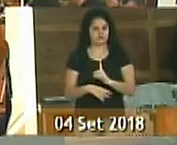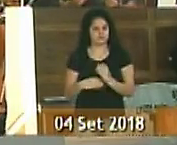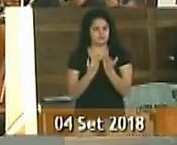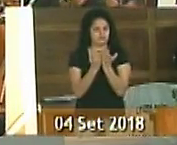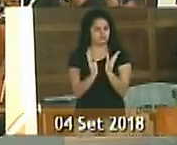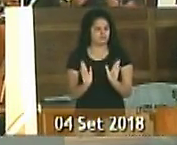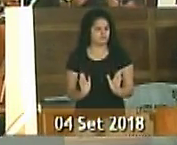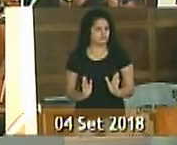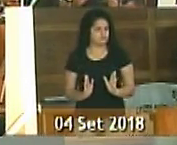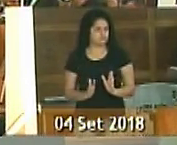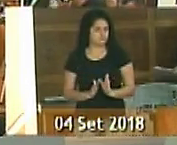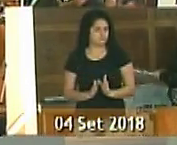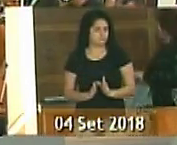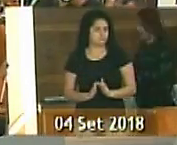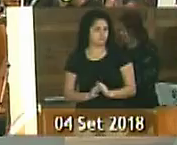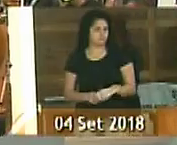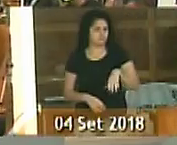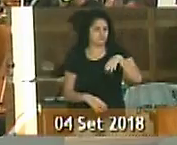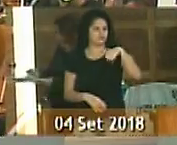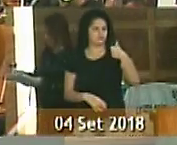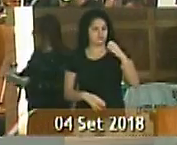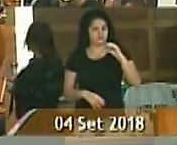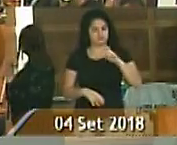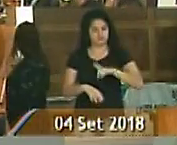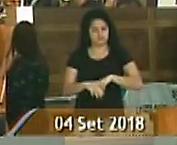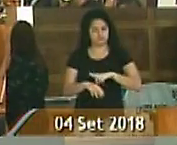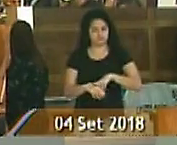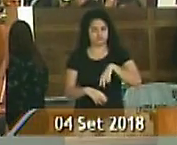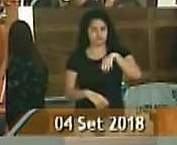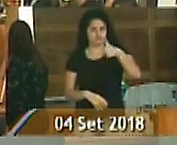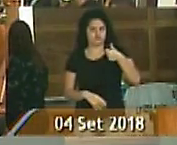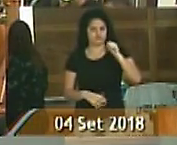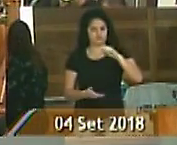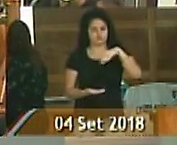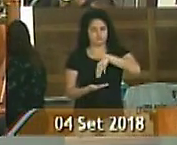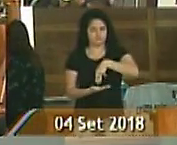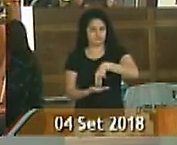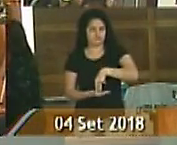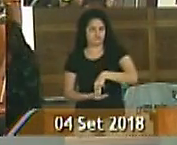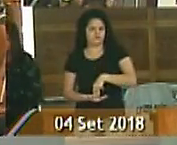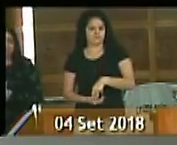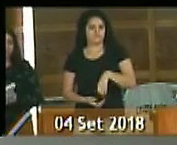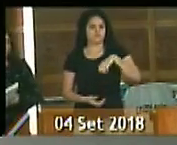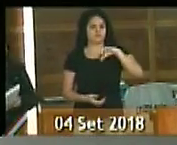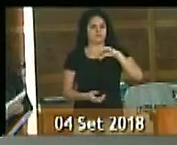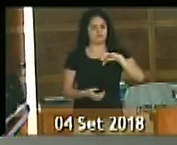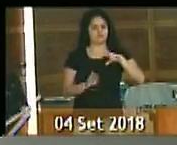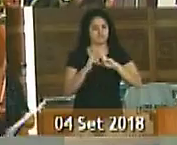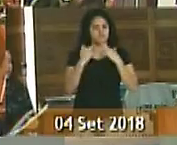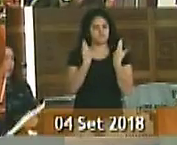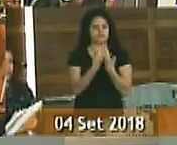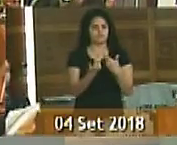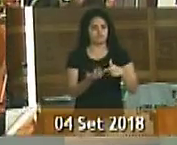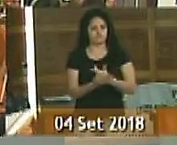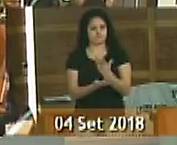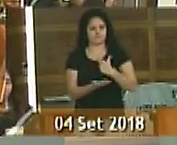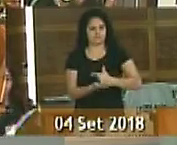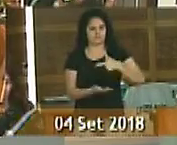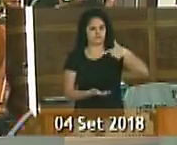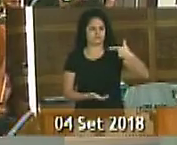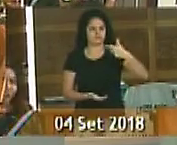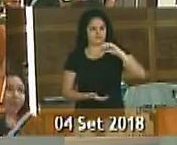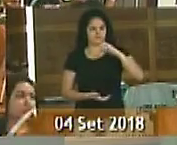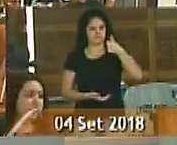trabalhos, declarando aberta às 10:18, a 9ª sessão ordinária do segundo período